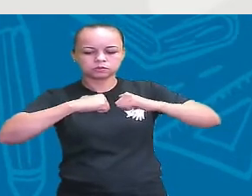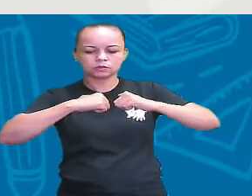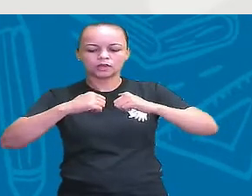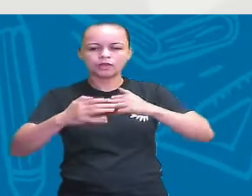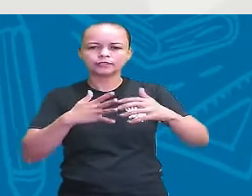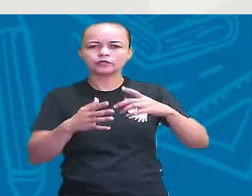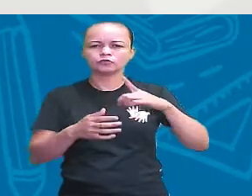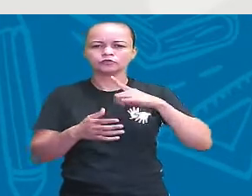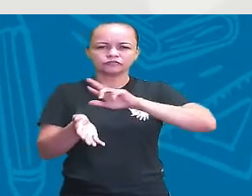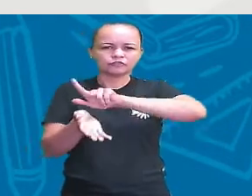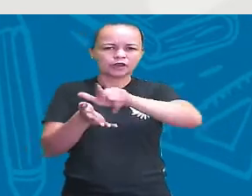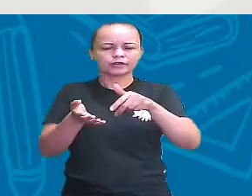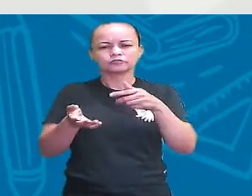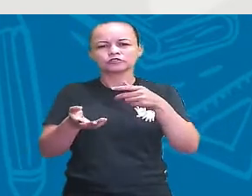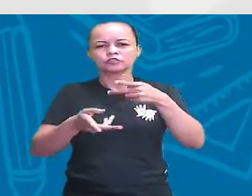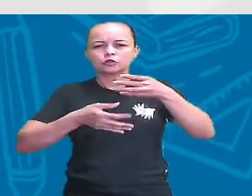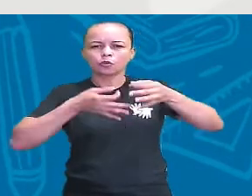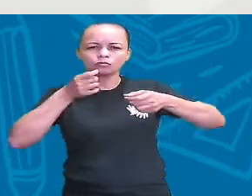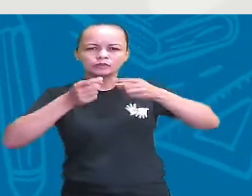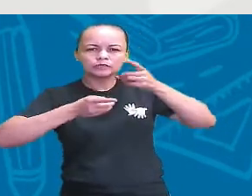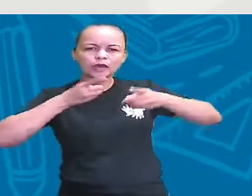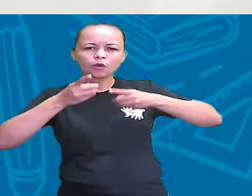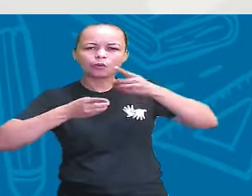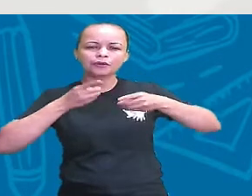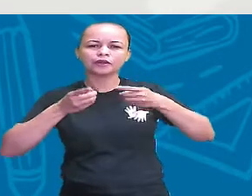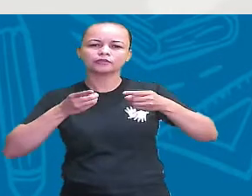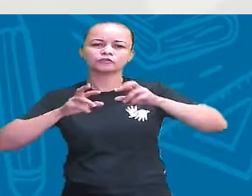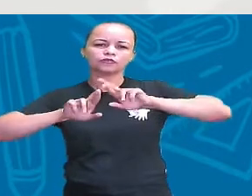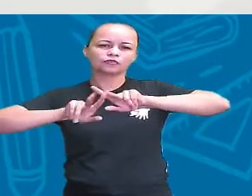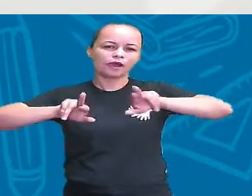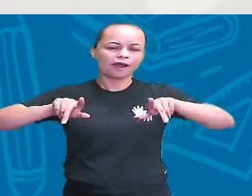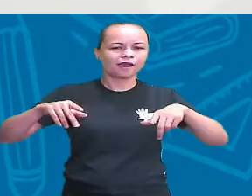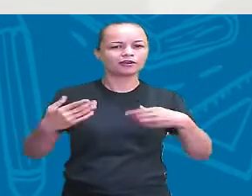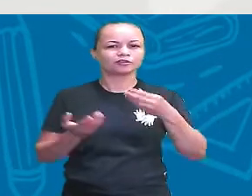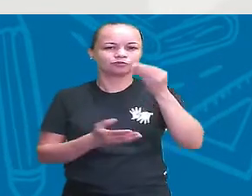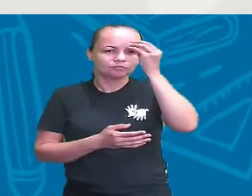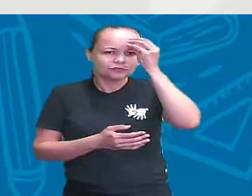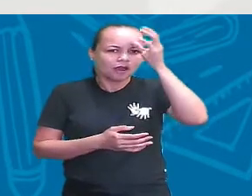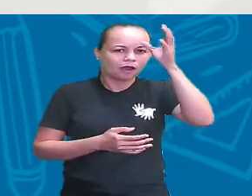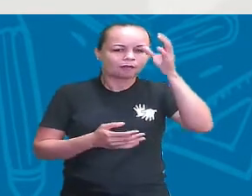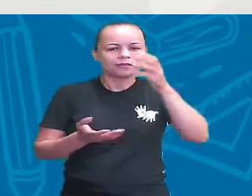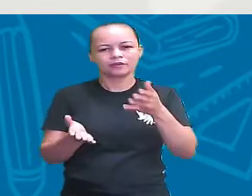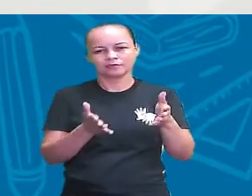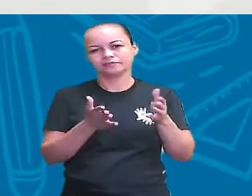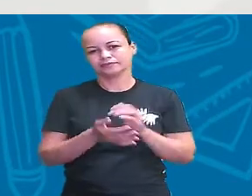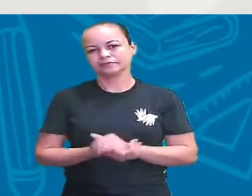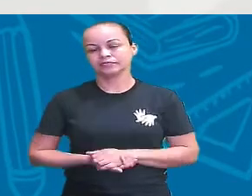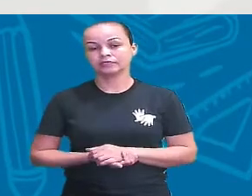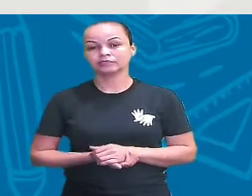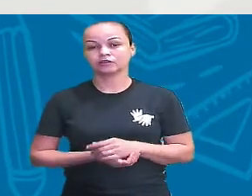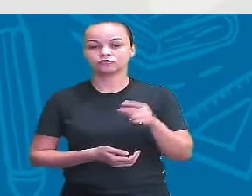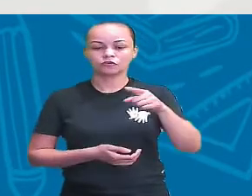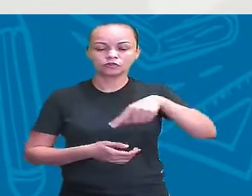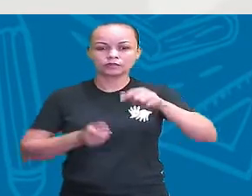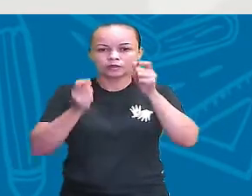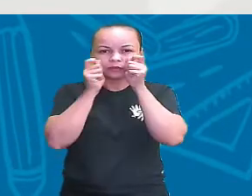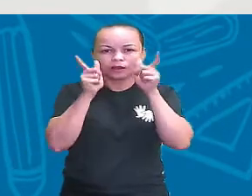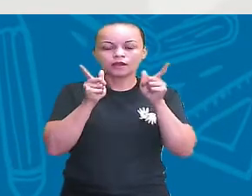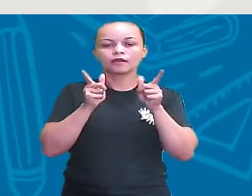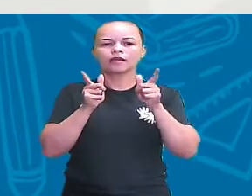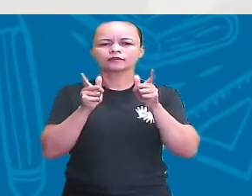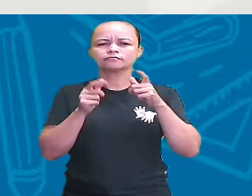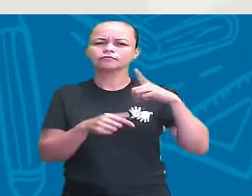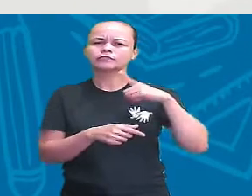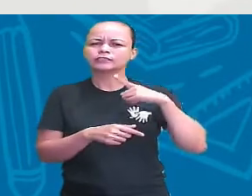gente, estão o tempo todo dialogando com outros saberes. Fica ligado, você tem que ser alguém que está o tempo todo tendo esse